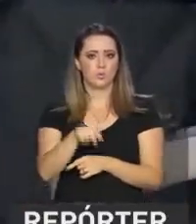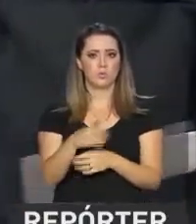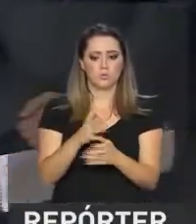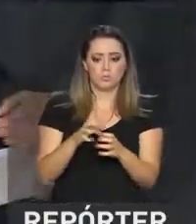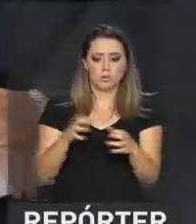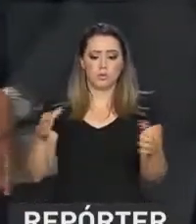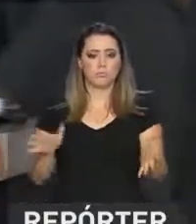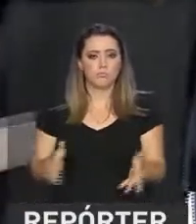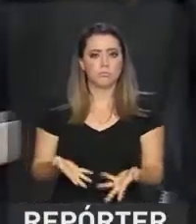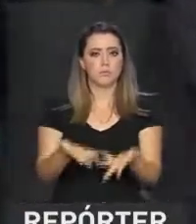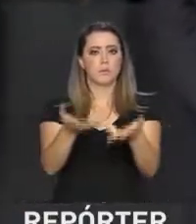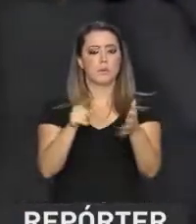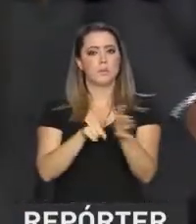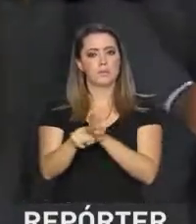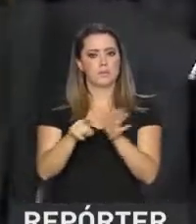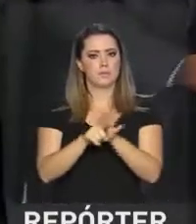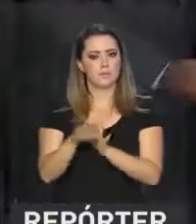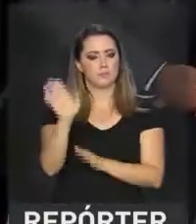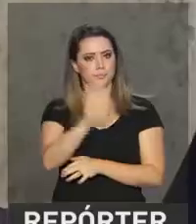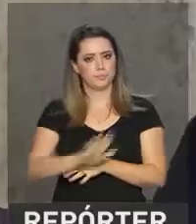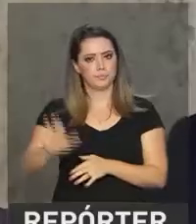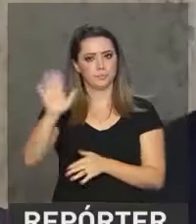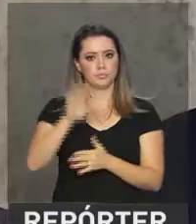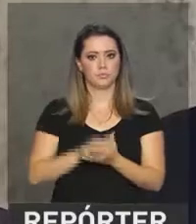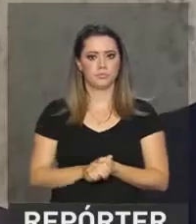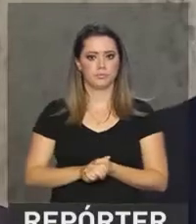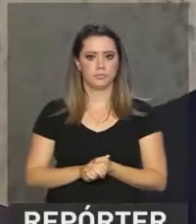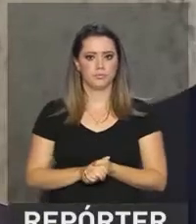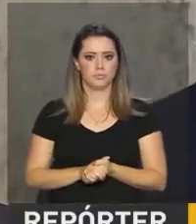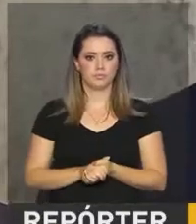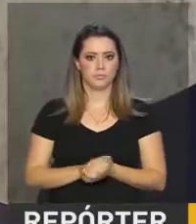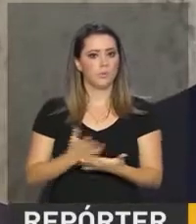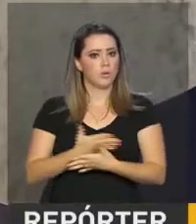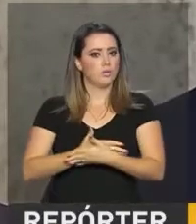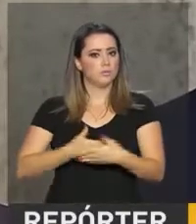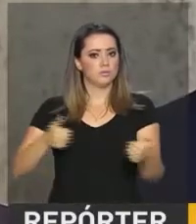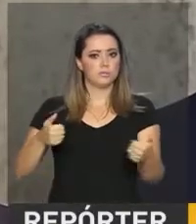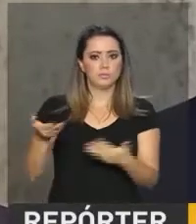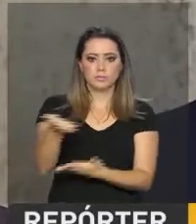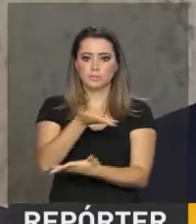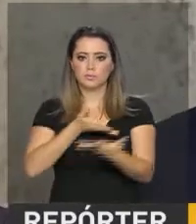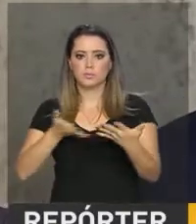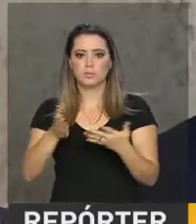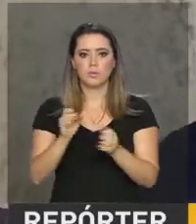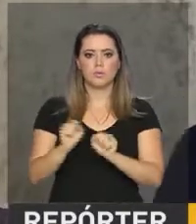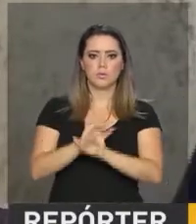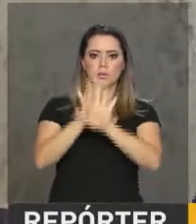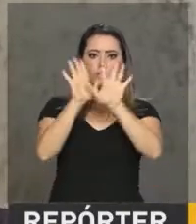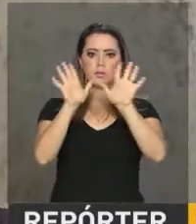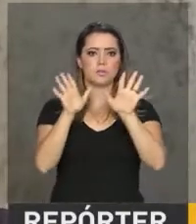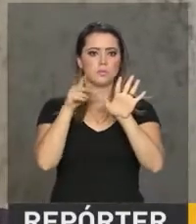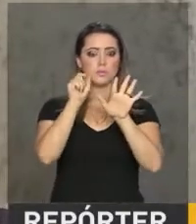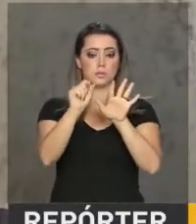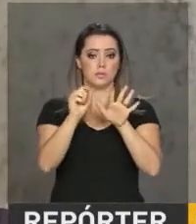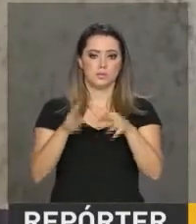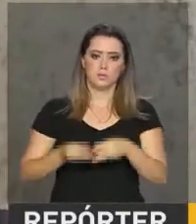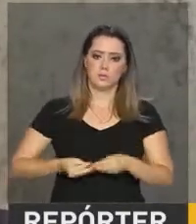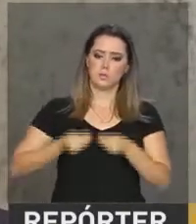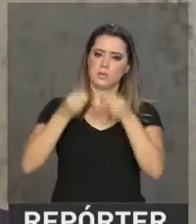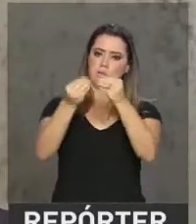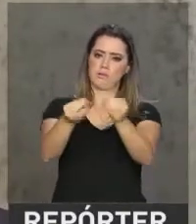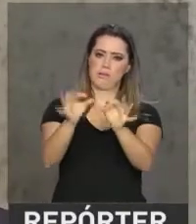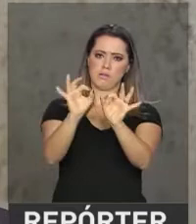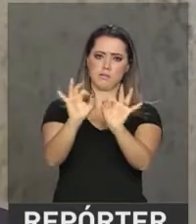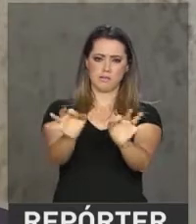alavancar a pesquisa no país e melhorar a relação tornar mais transparente dando amparo